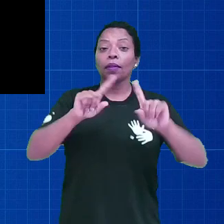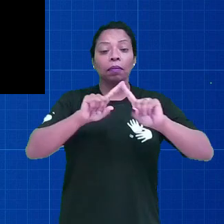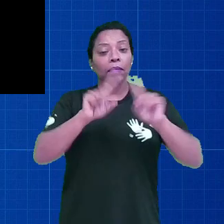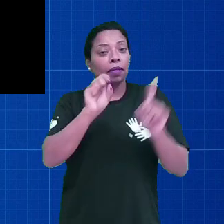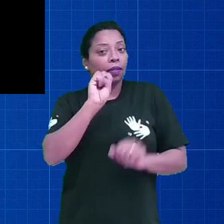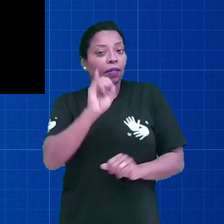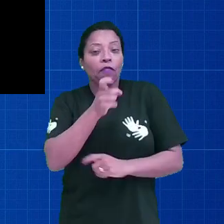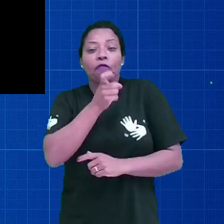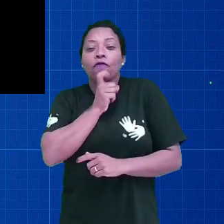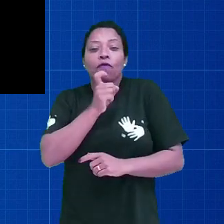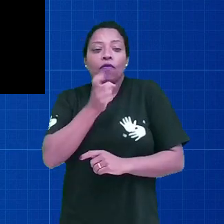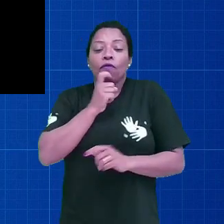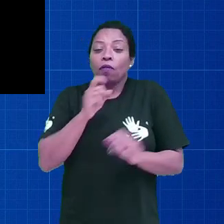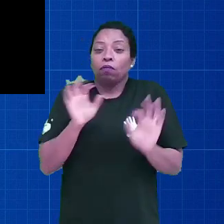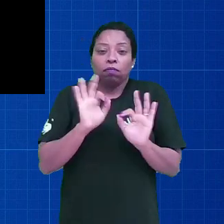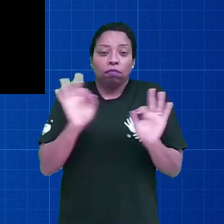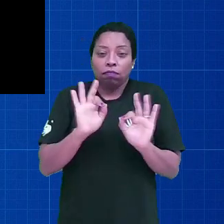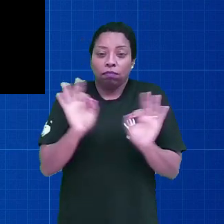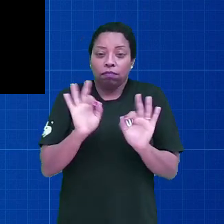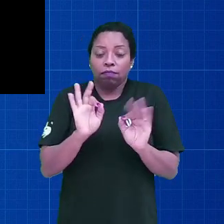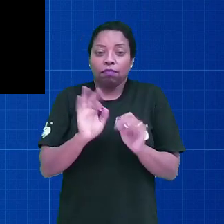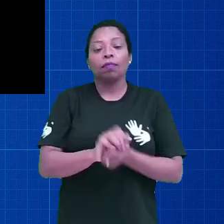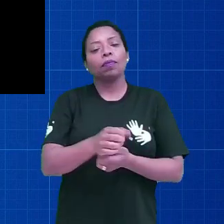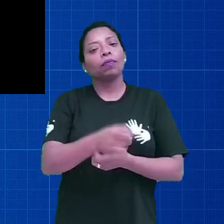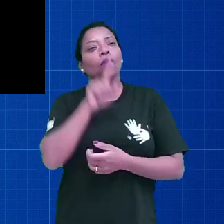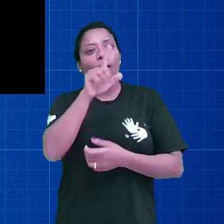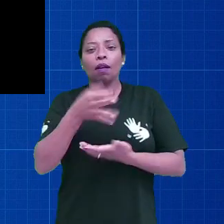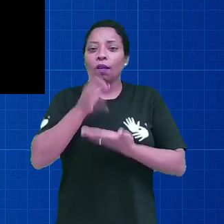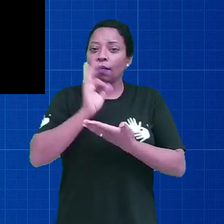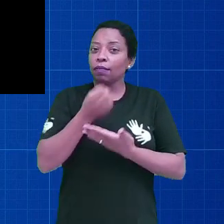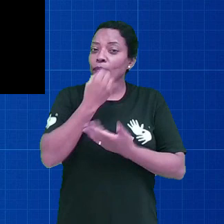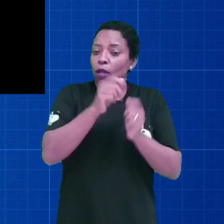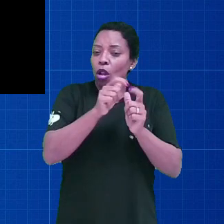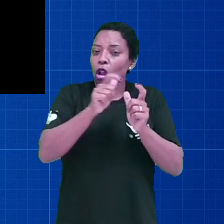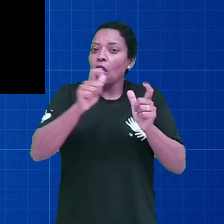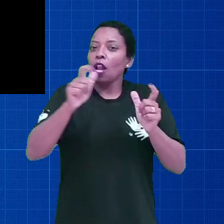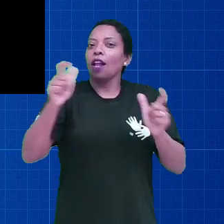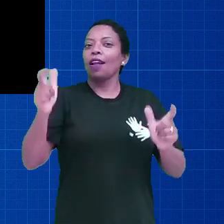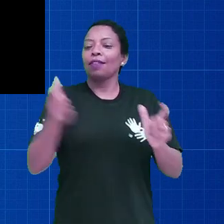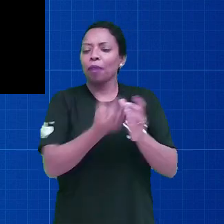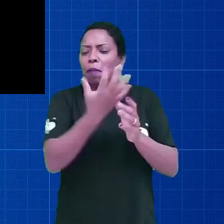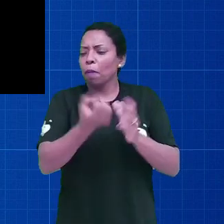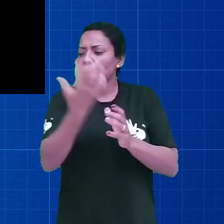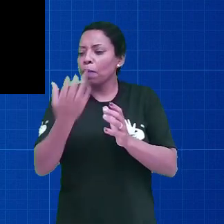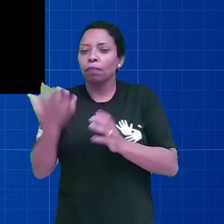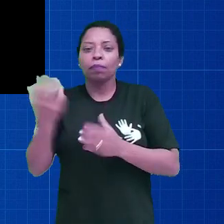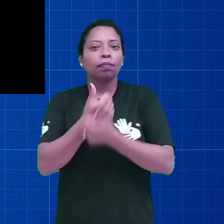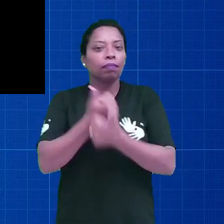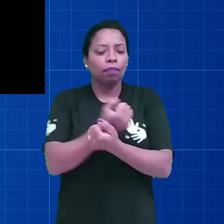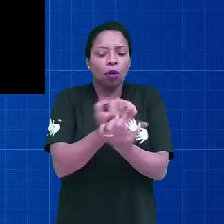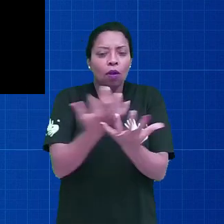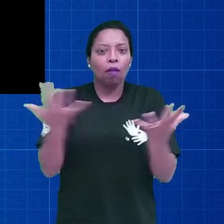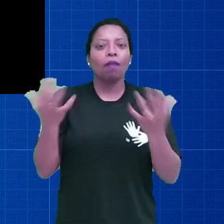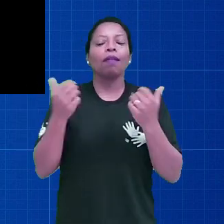geada, os plantios de café eles vão sendo ampliados. Então, lá na